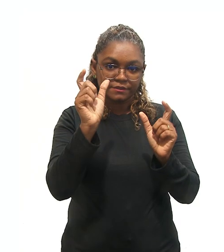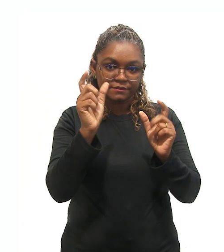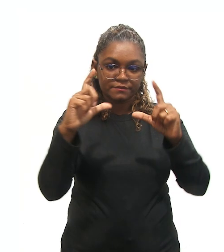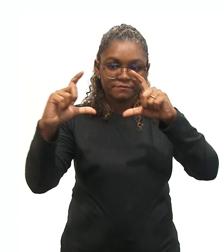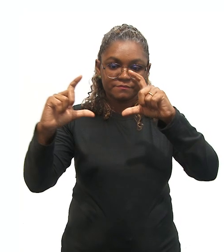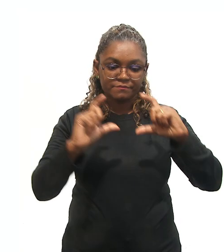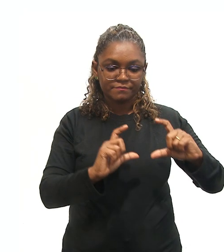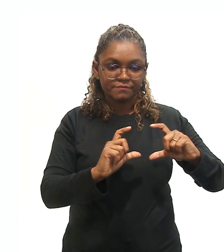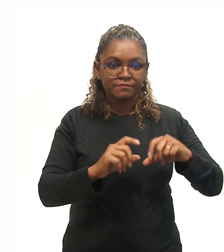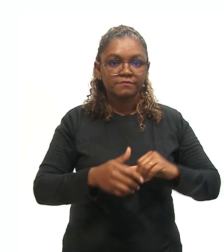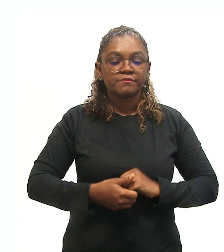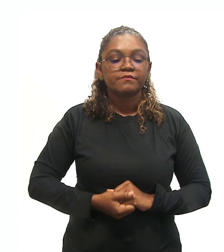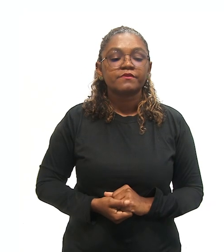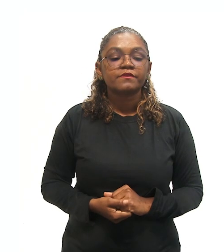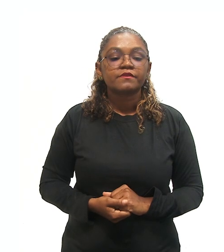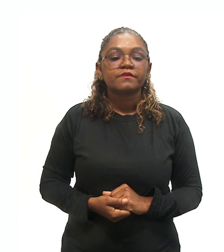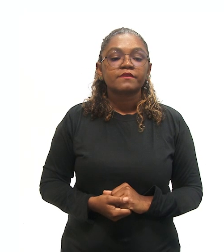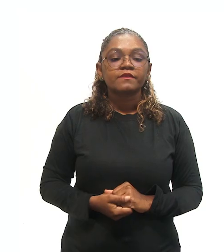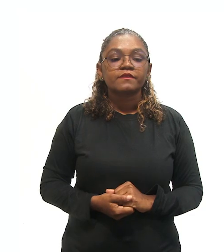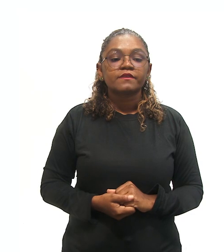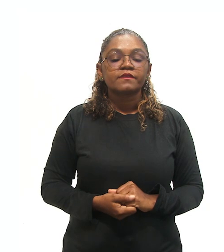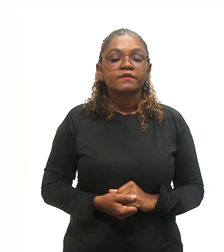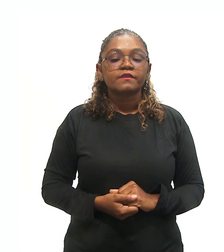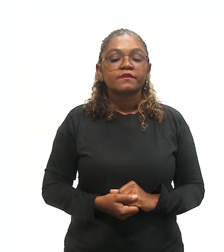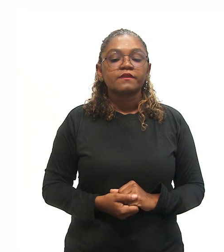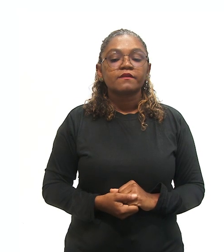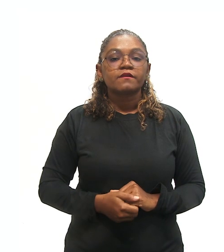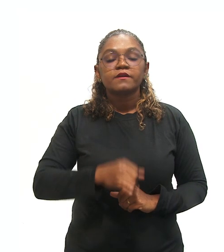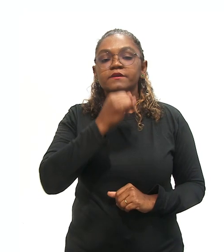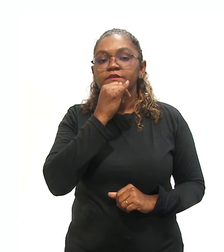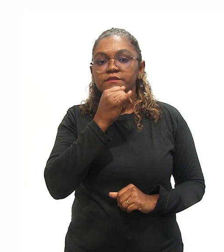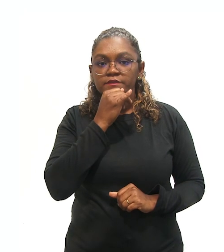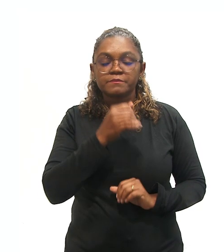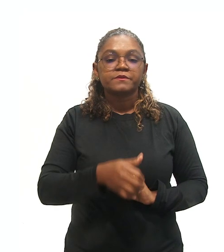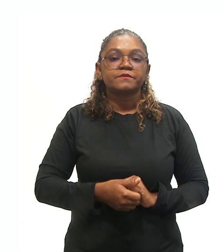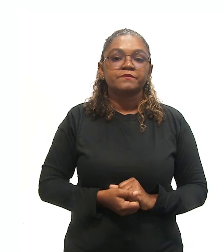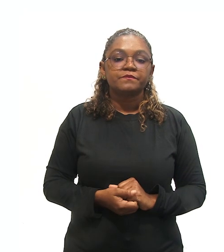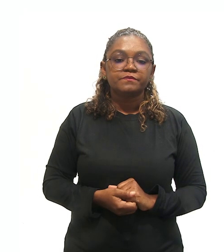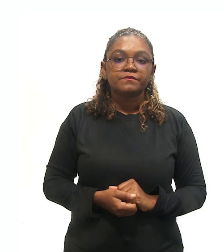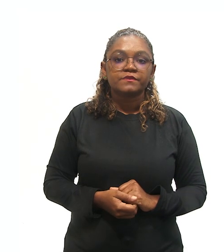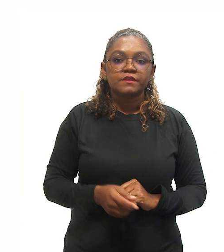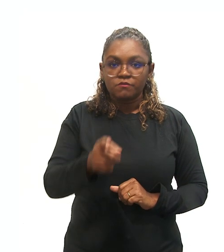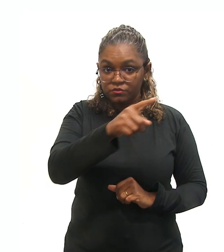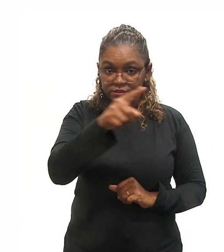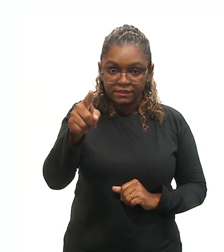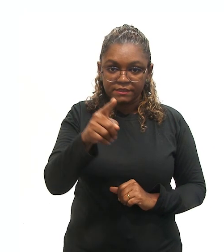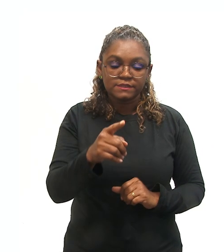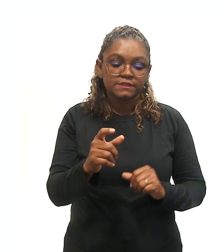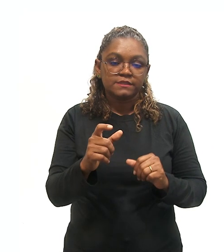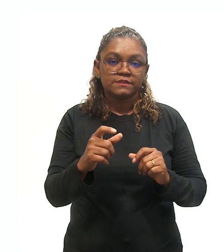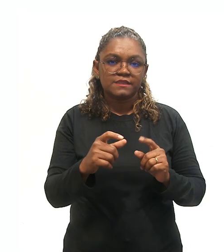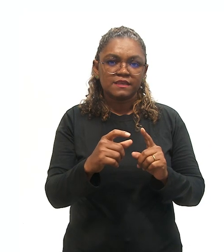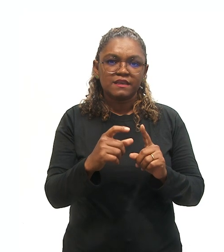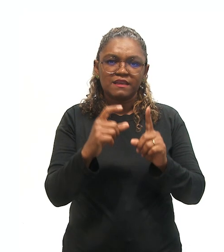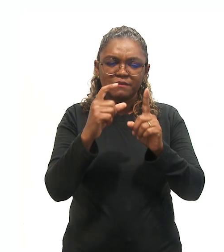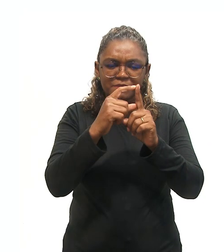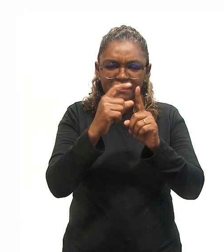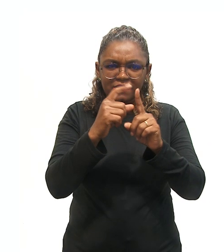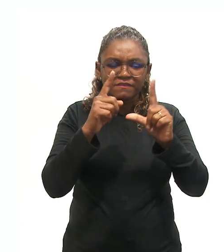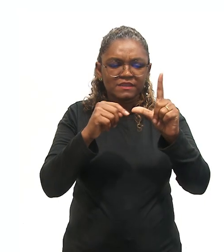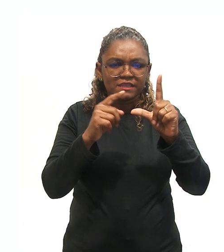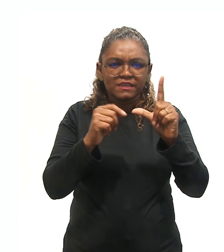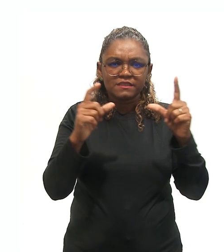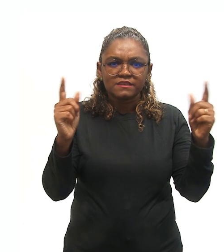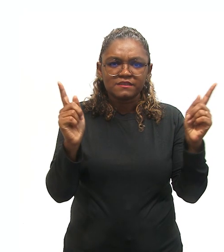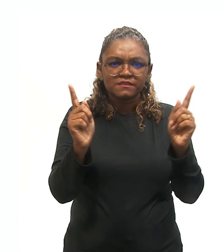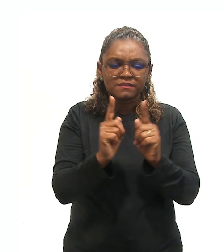por mais que os senhores não vejam muito as siglas dos relatórios, pode ter certeza,